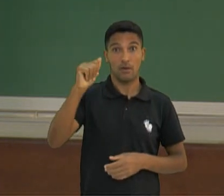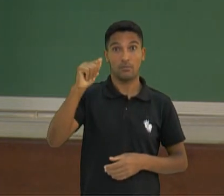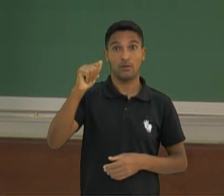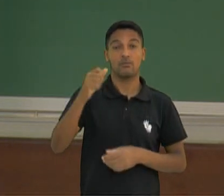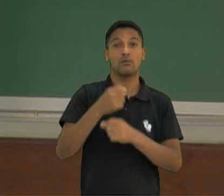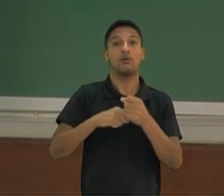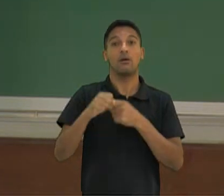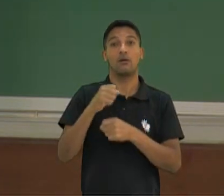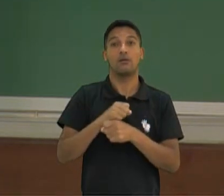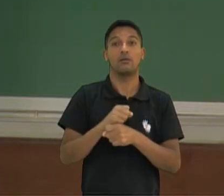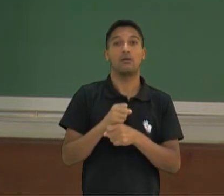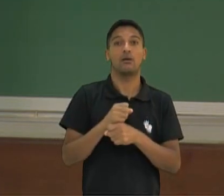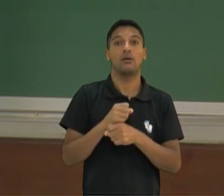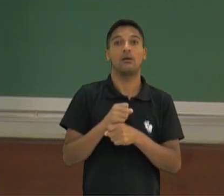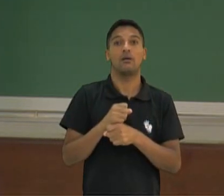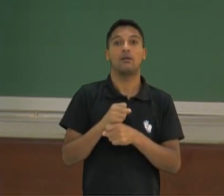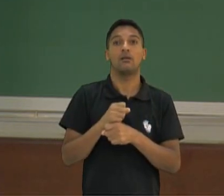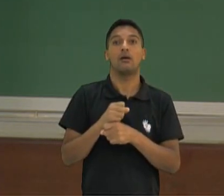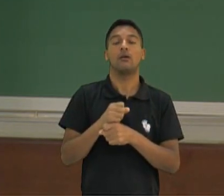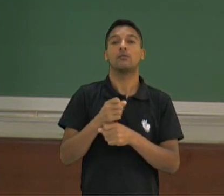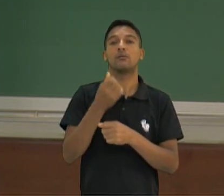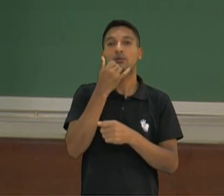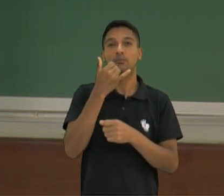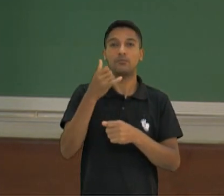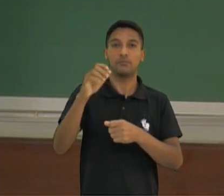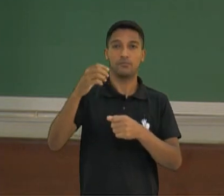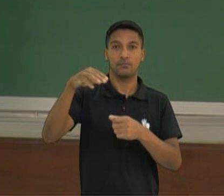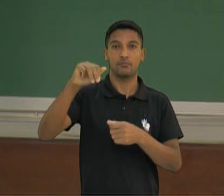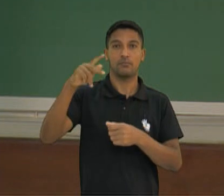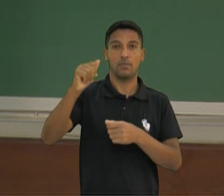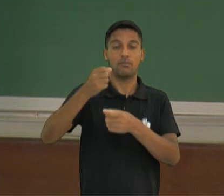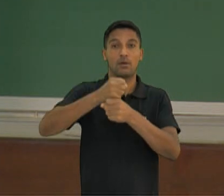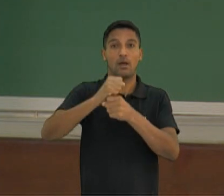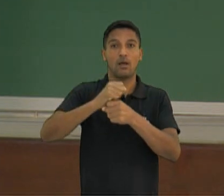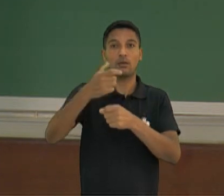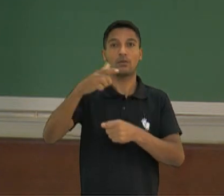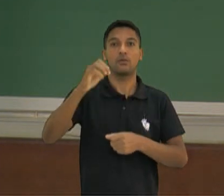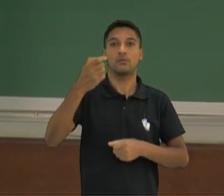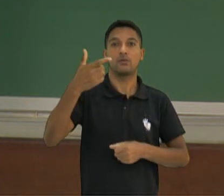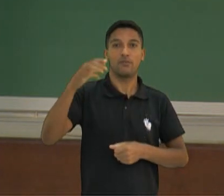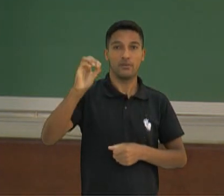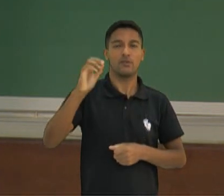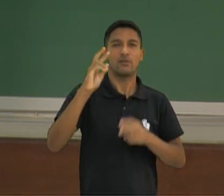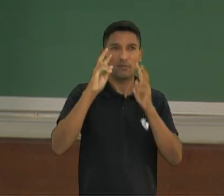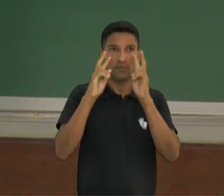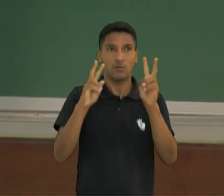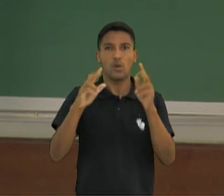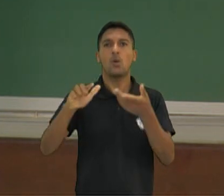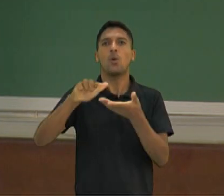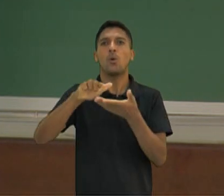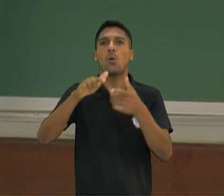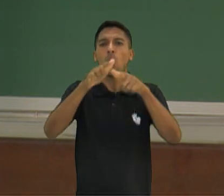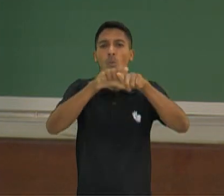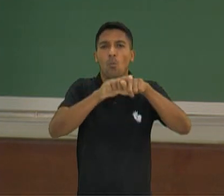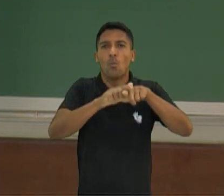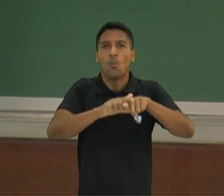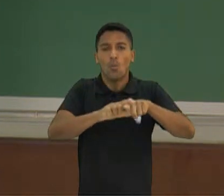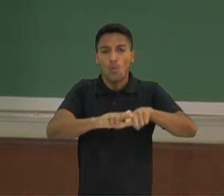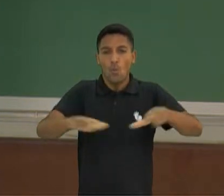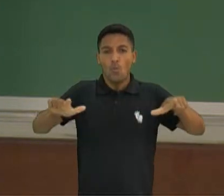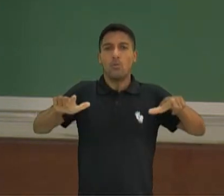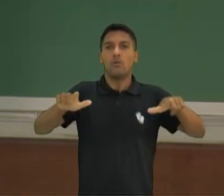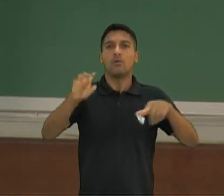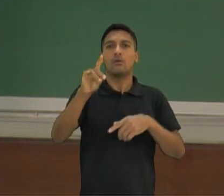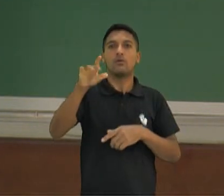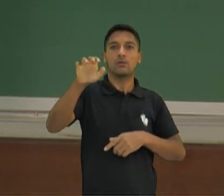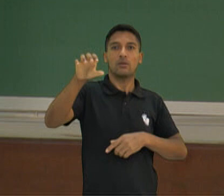nós vemos áreas em processo de desertificação, em laranja, e áreas com tendência a processo de desertificação.